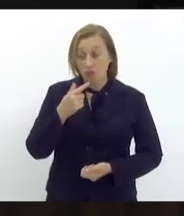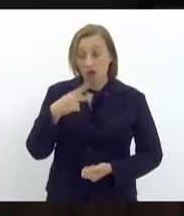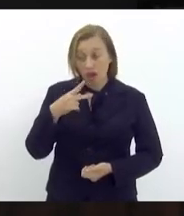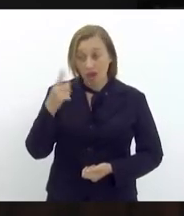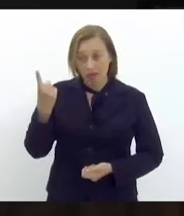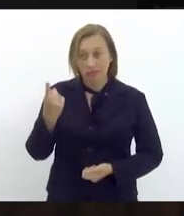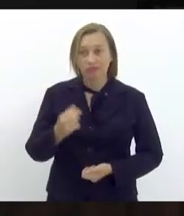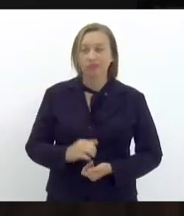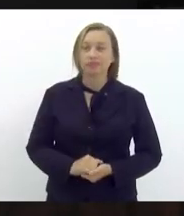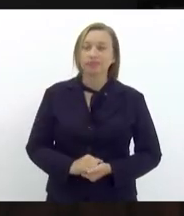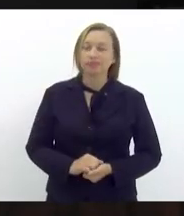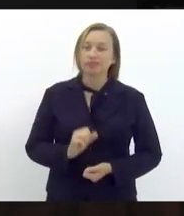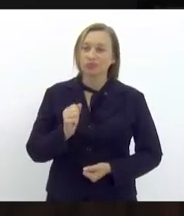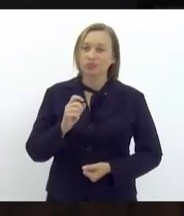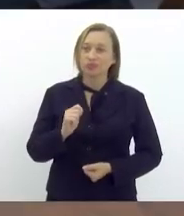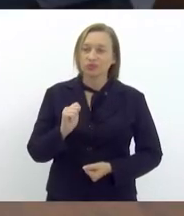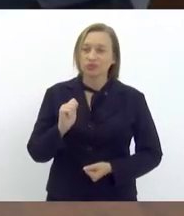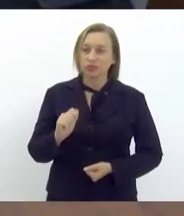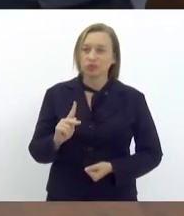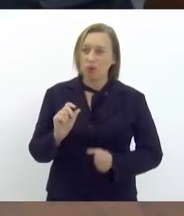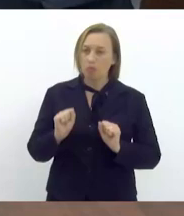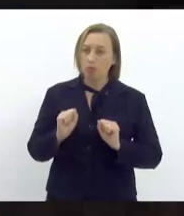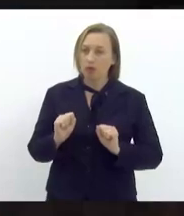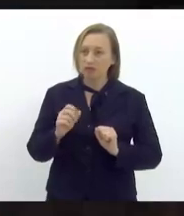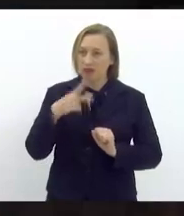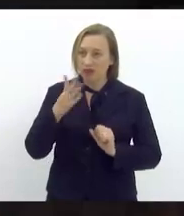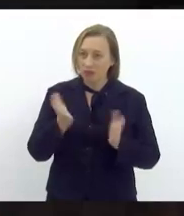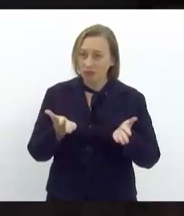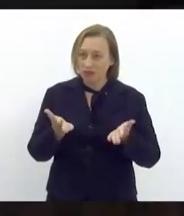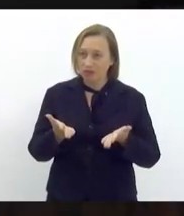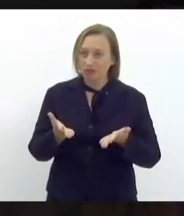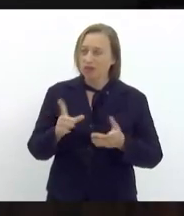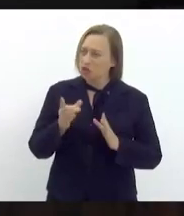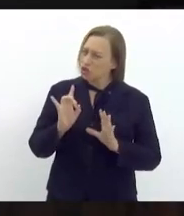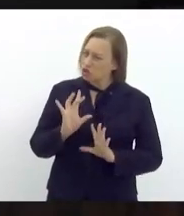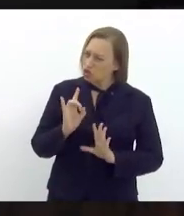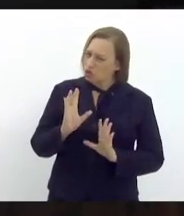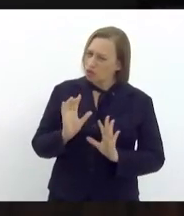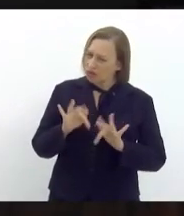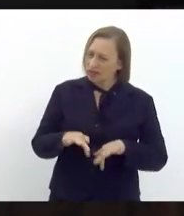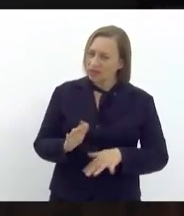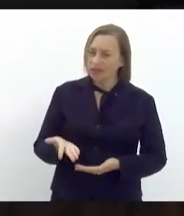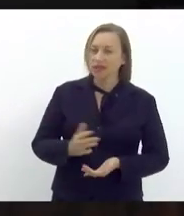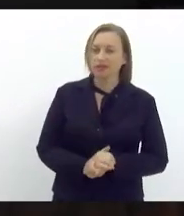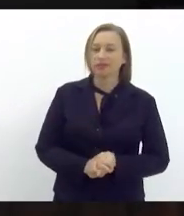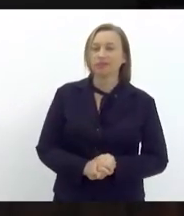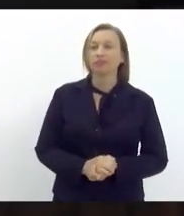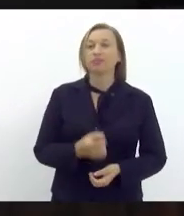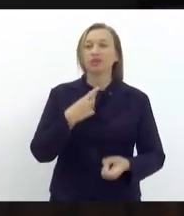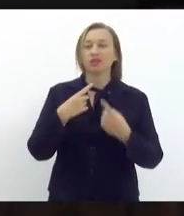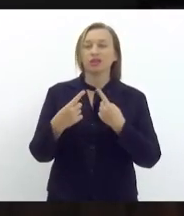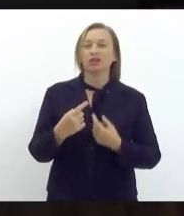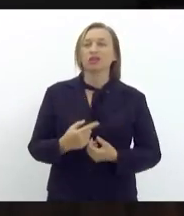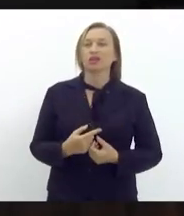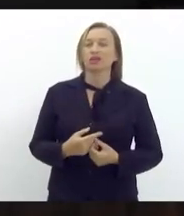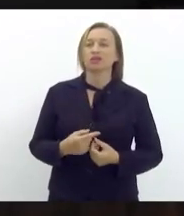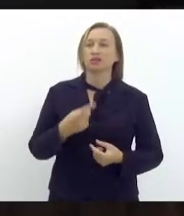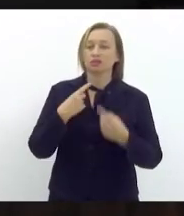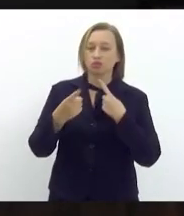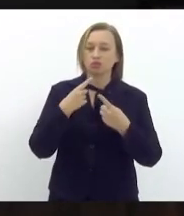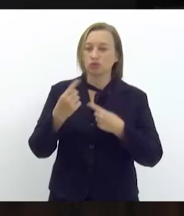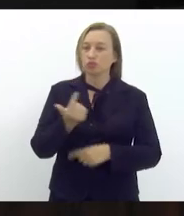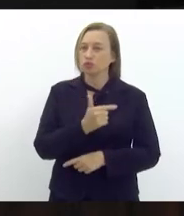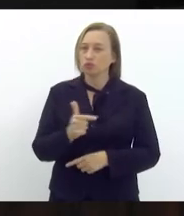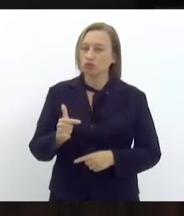então tudo bem pode ser agora o direito é de vossa excelência deixa eu só terminar com os pareceres emitidos em